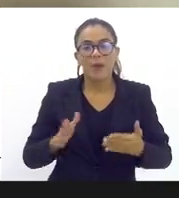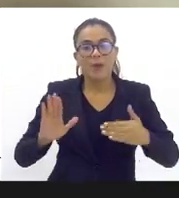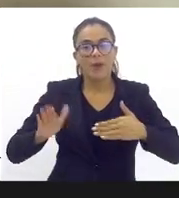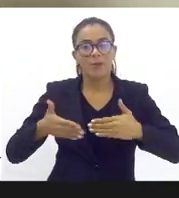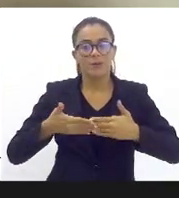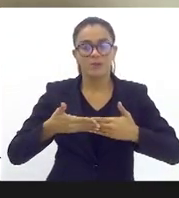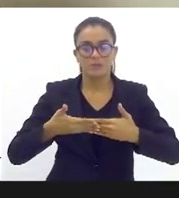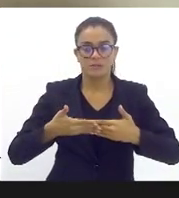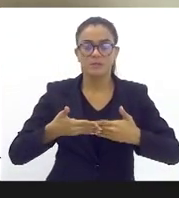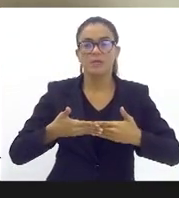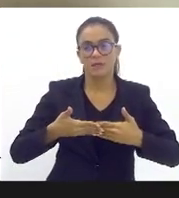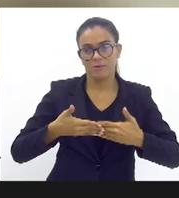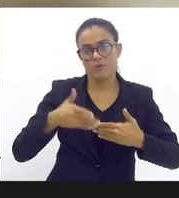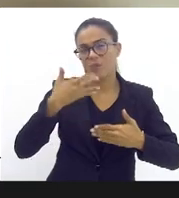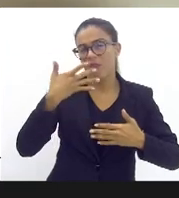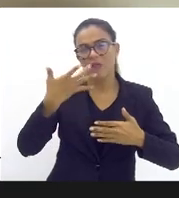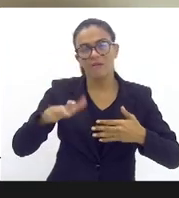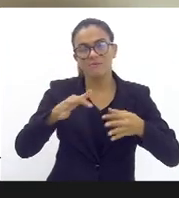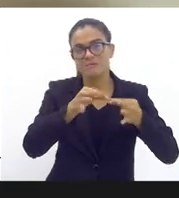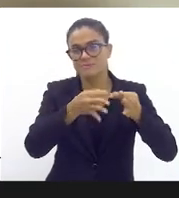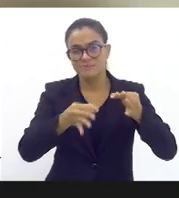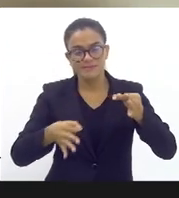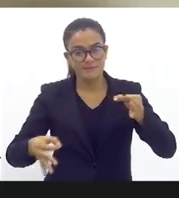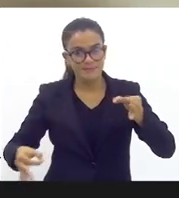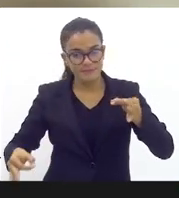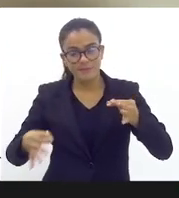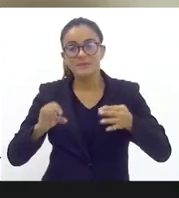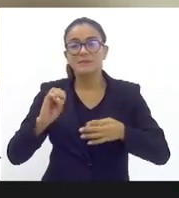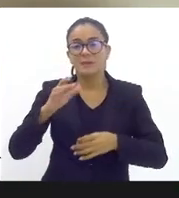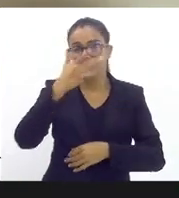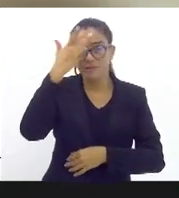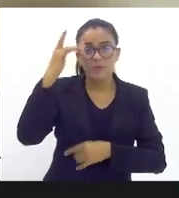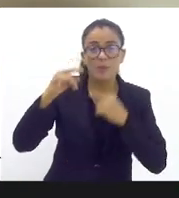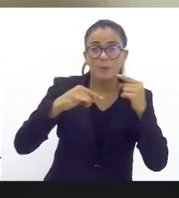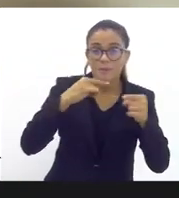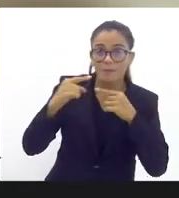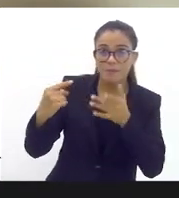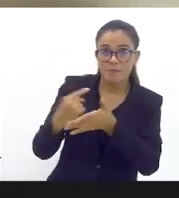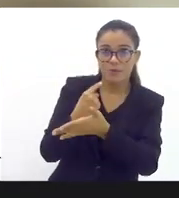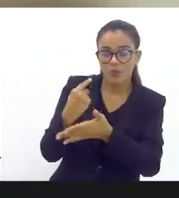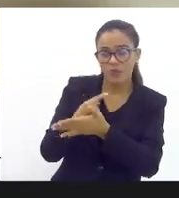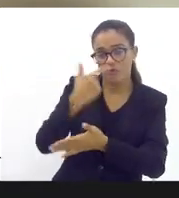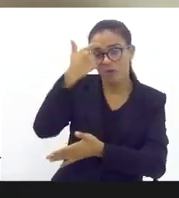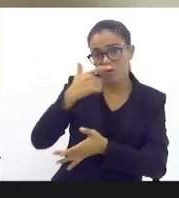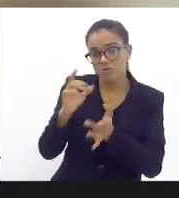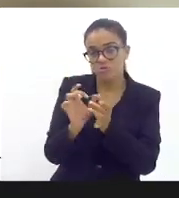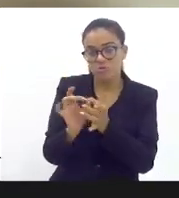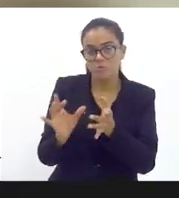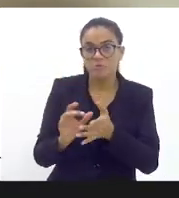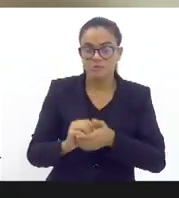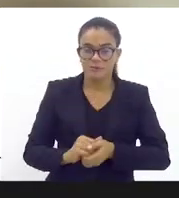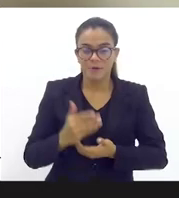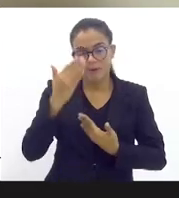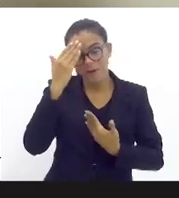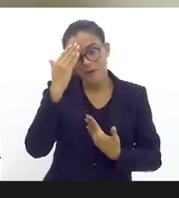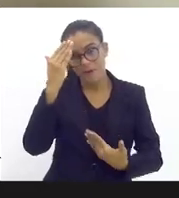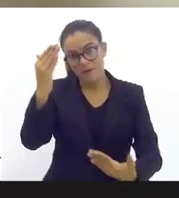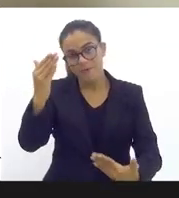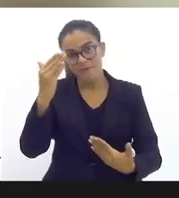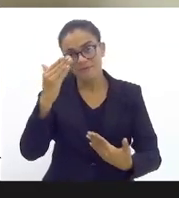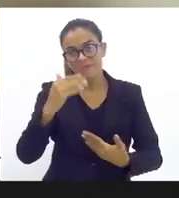não quero tomar demais o tempo de vocês, e se alguém tiver alguma pergunta, também estou disponível. Muito